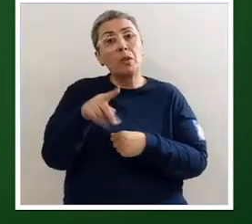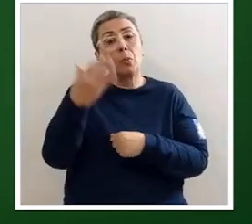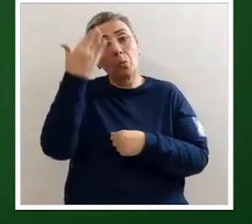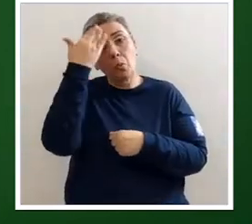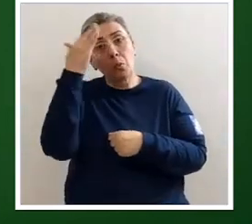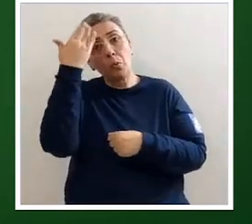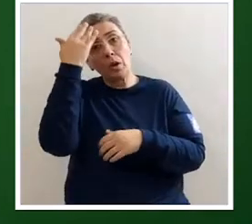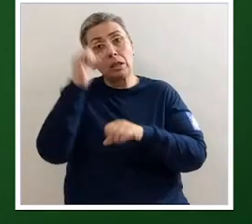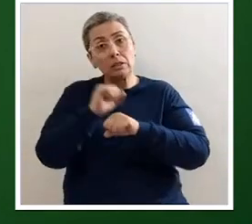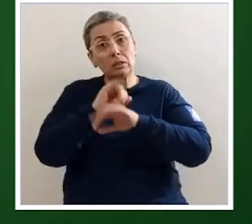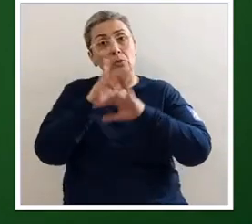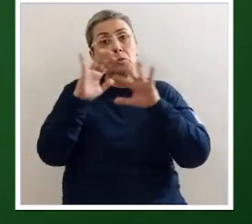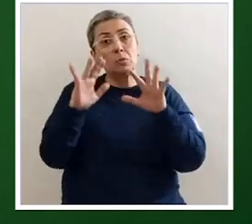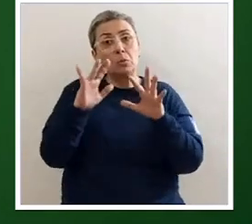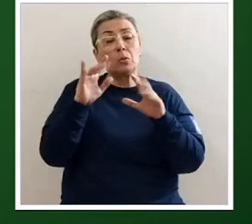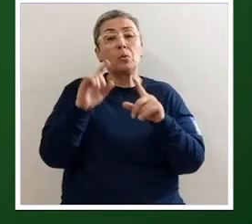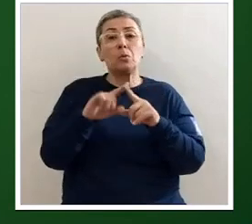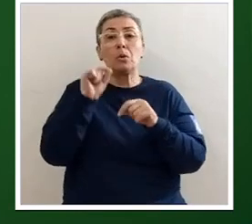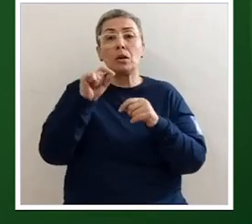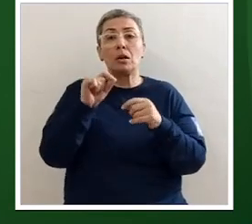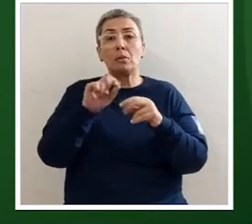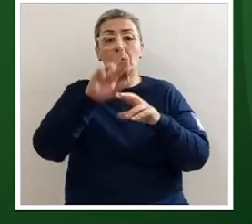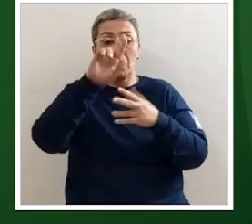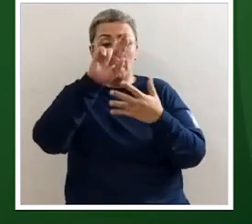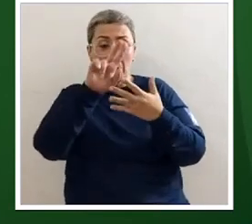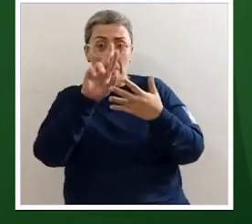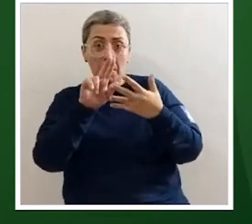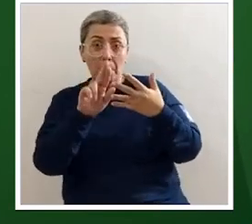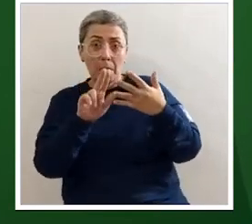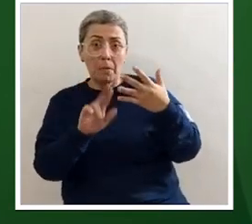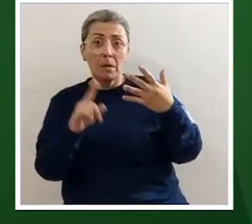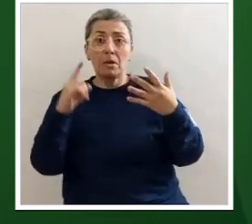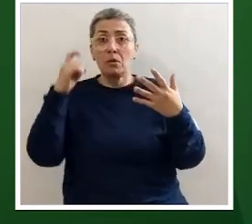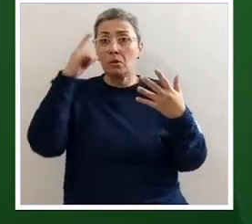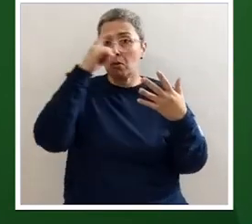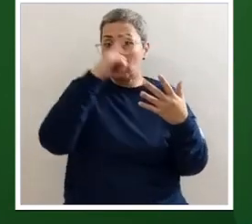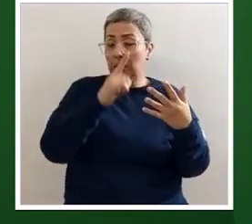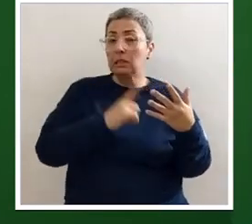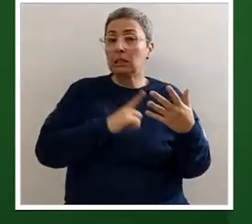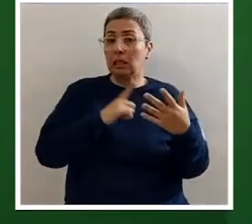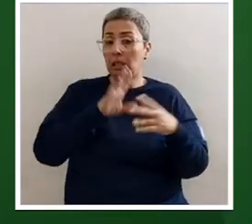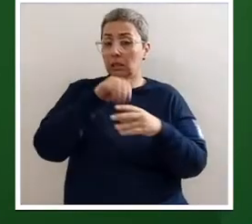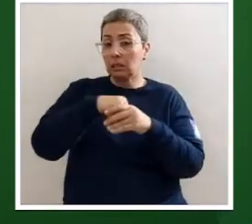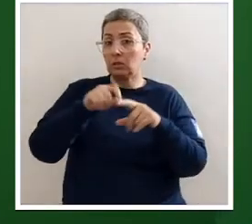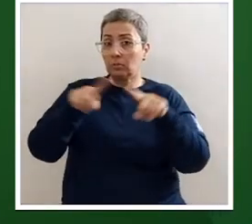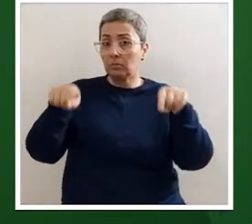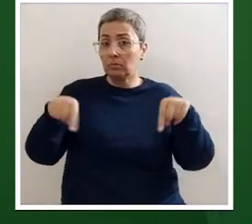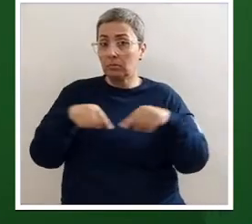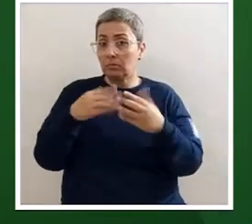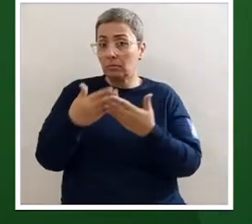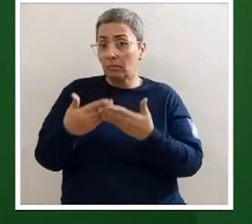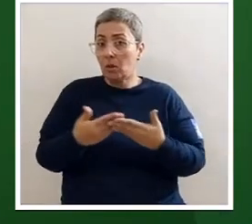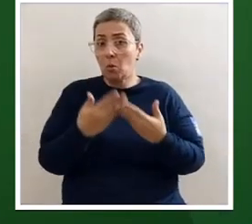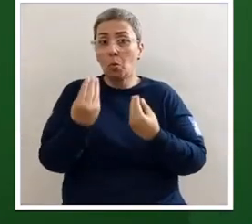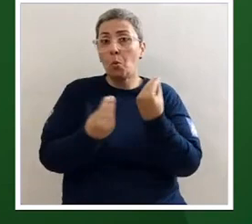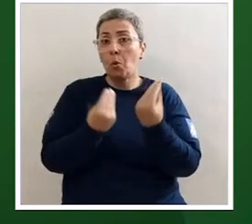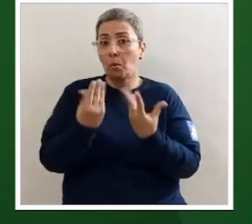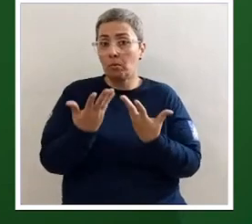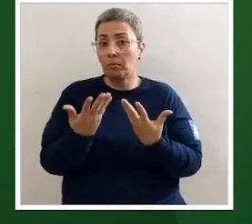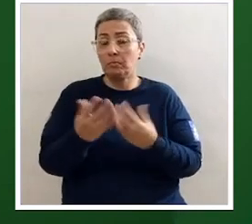entendessem várias as várias dificuldades que ele poderia ter dentro da sala de aula e como